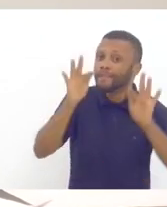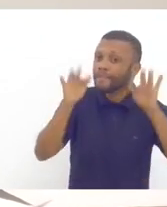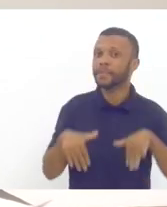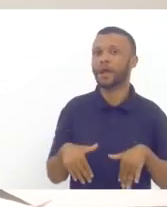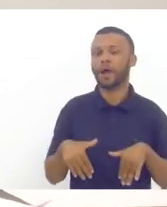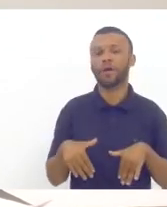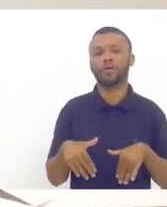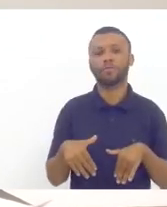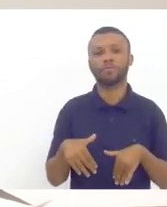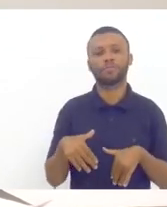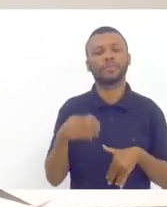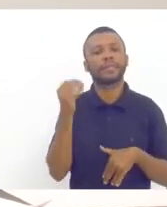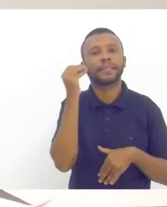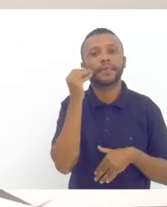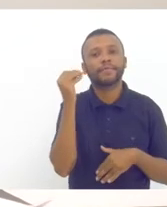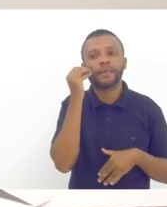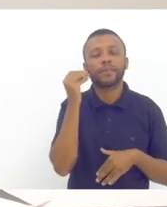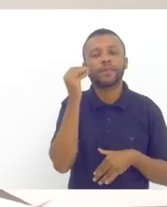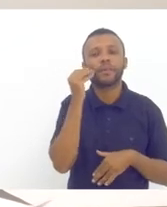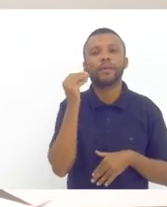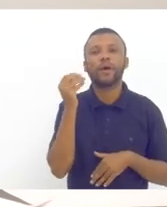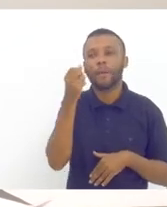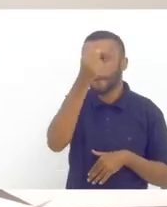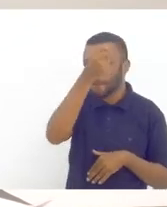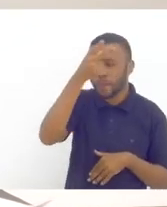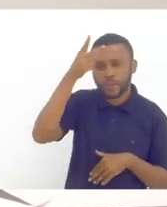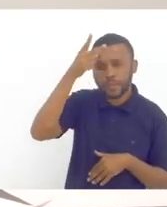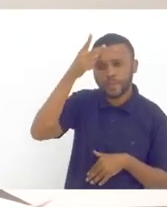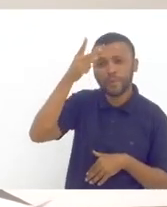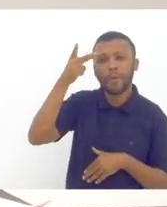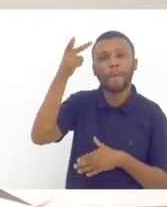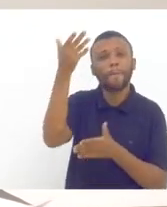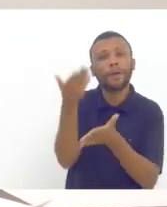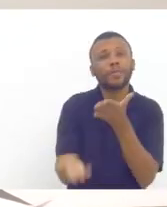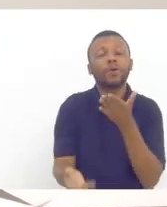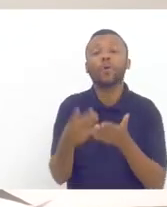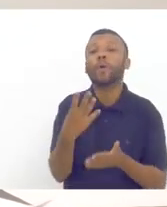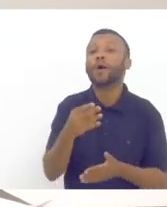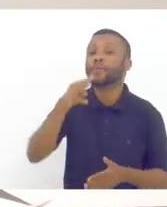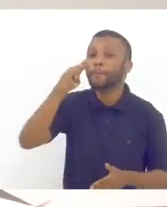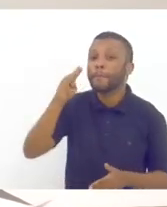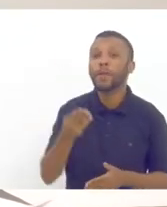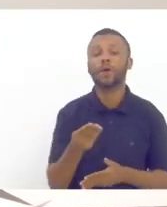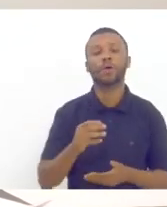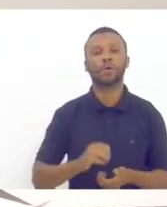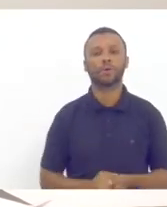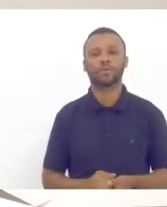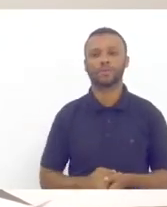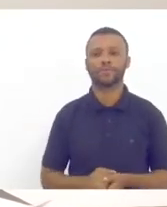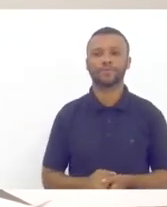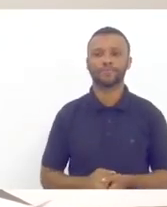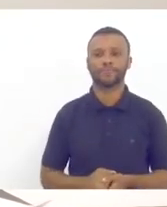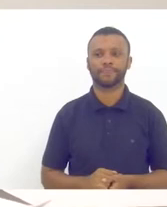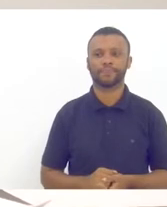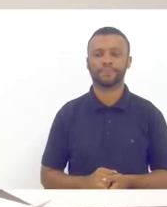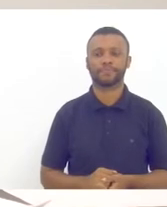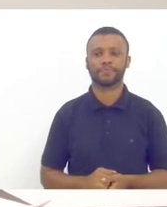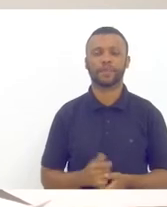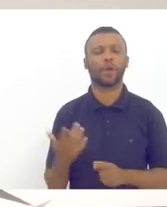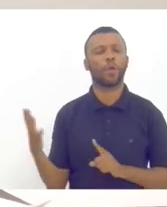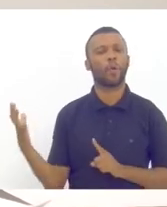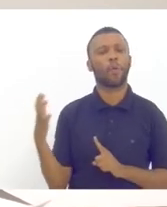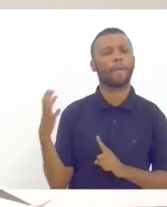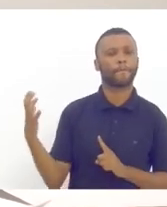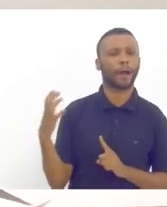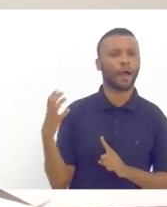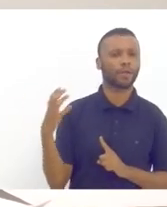das cifras. Né? Tem município que, se perder 4 milhões, isso... Né, impacta, lógico. Impacta. Eu falava, eu não